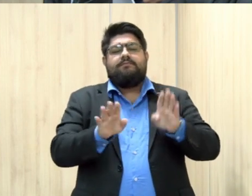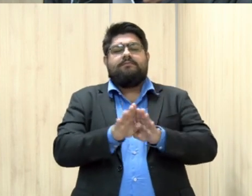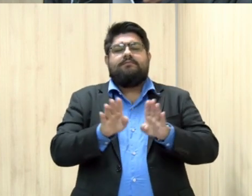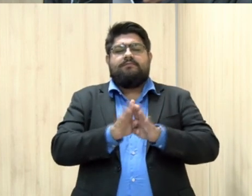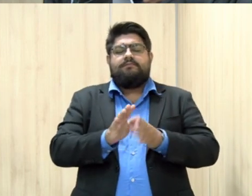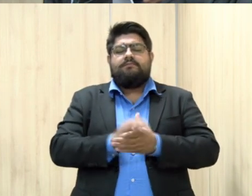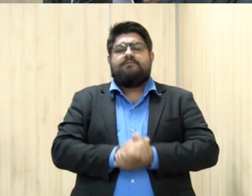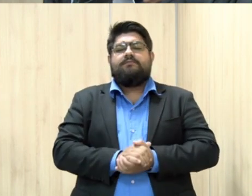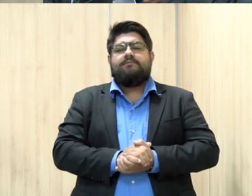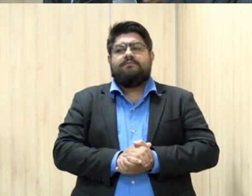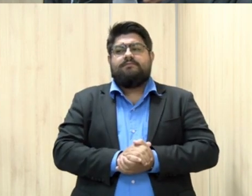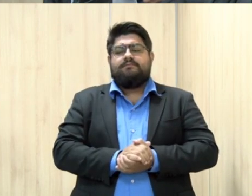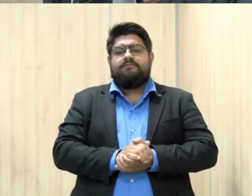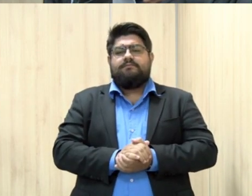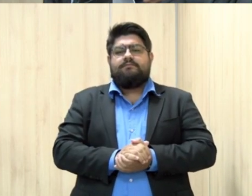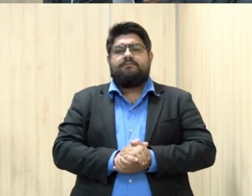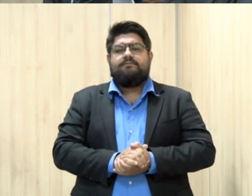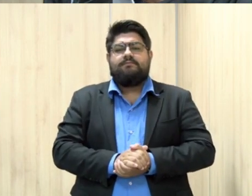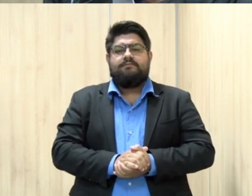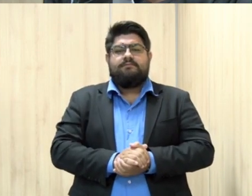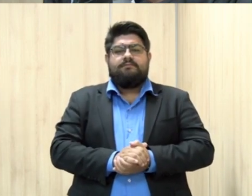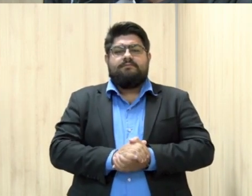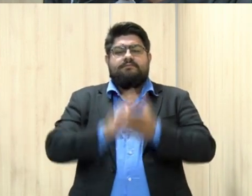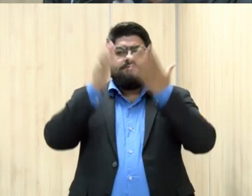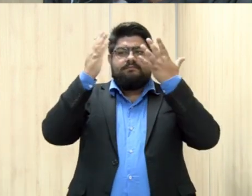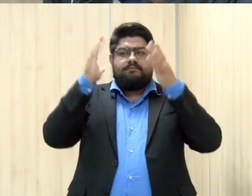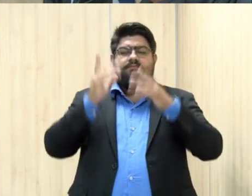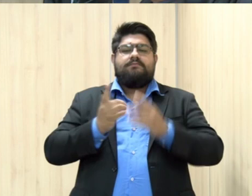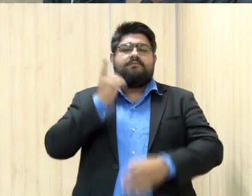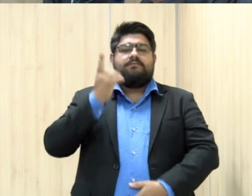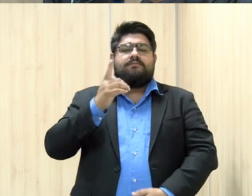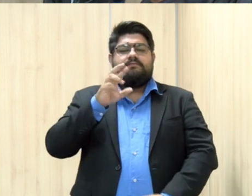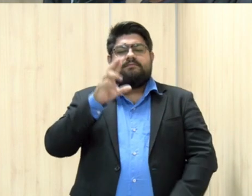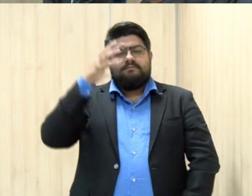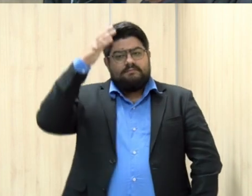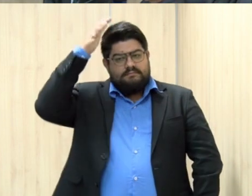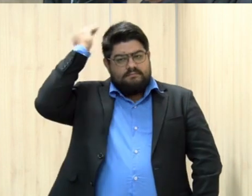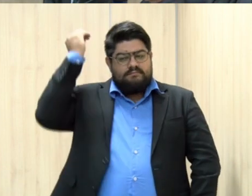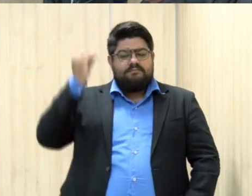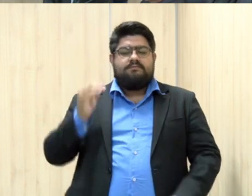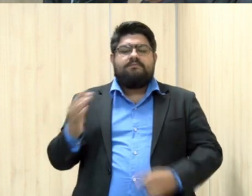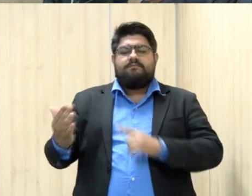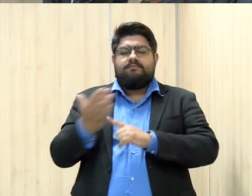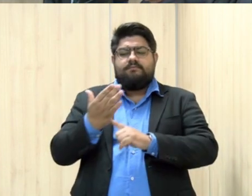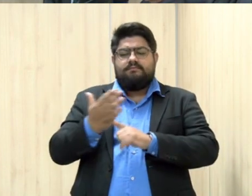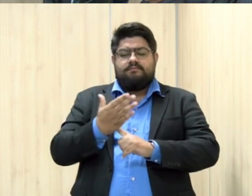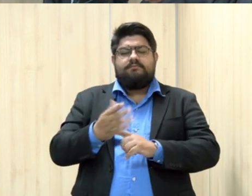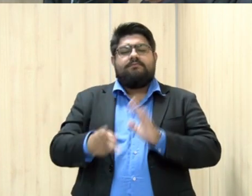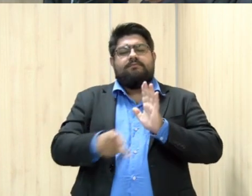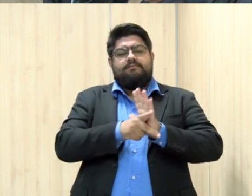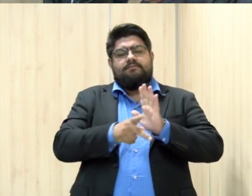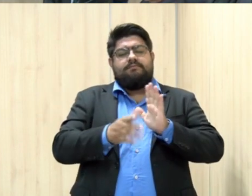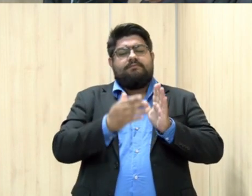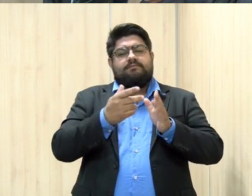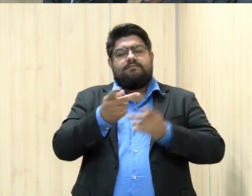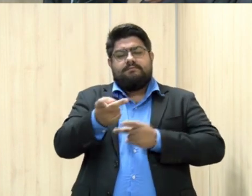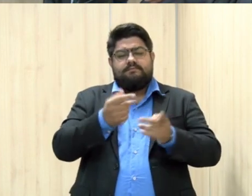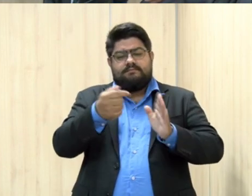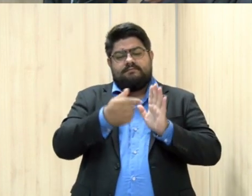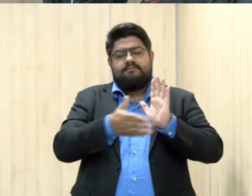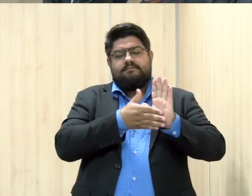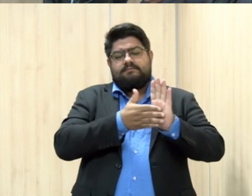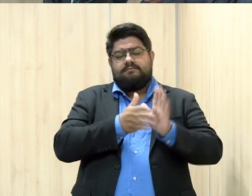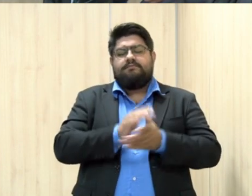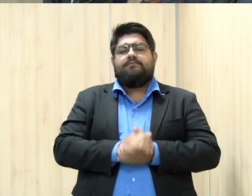emendas do Cris tocantes a paz Parabéns deputado Rodrigo pela contribuição dada a propositura o